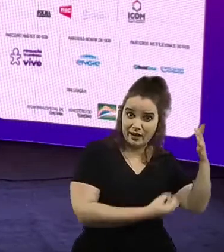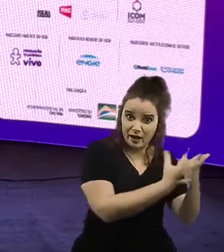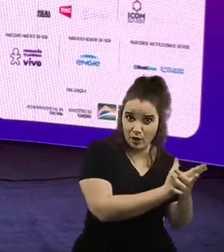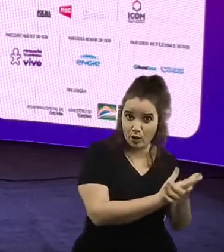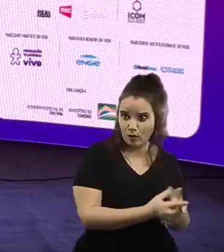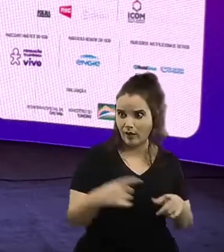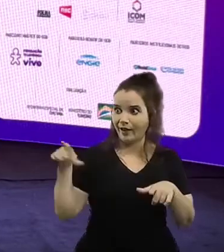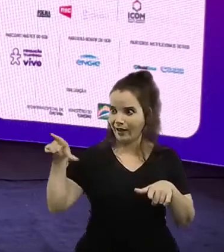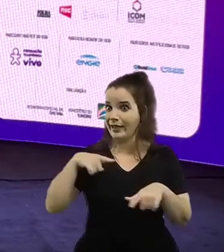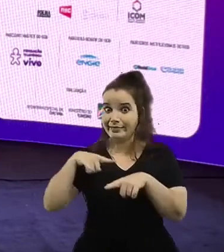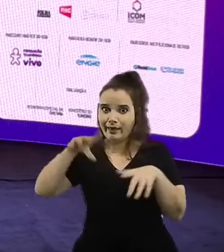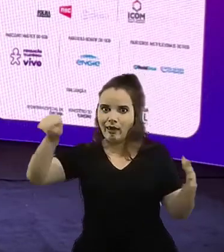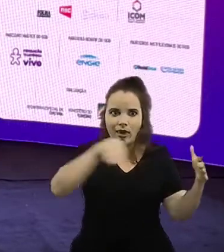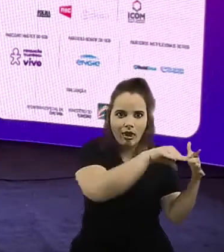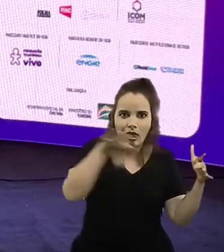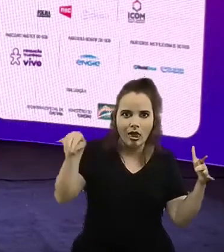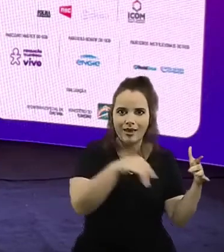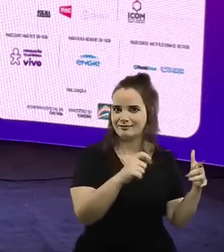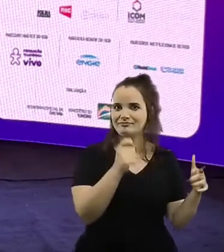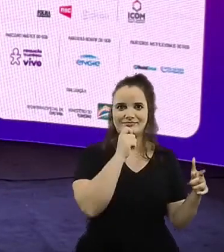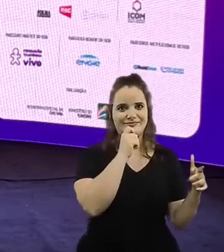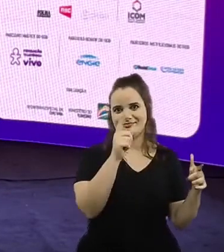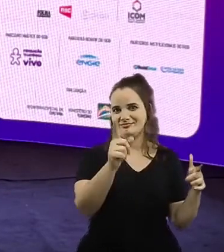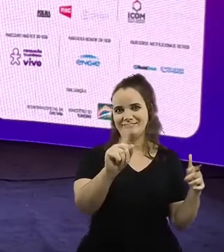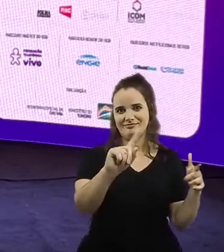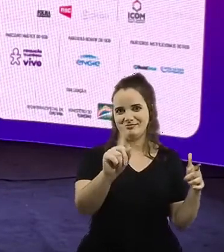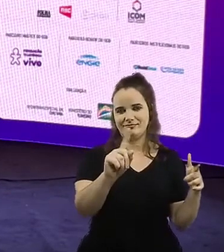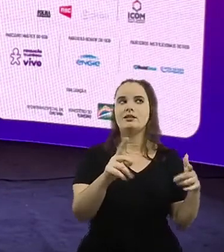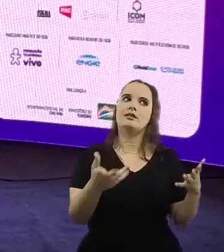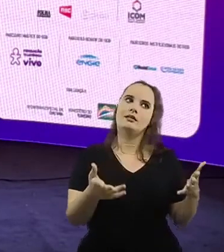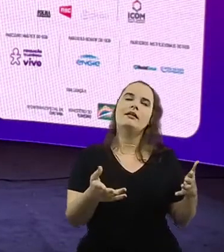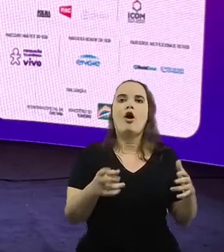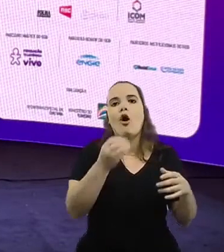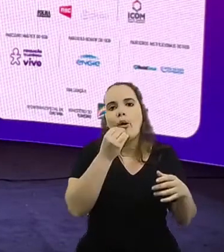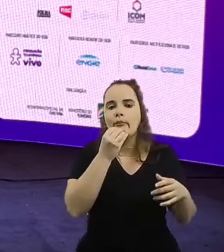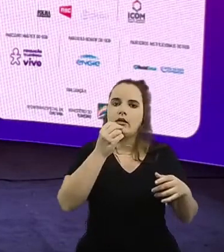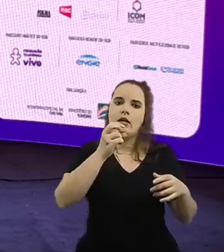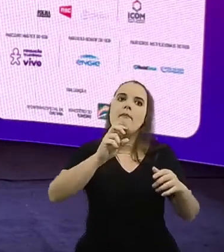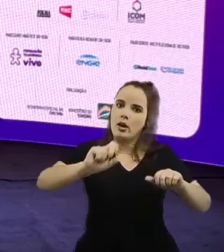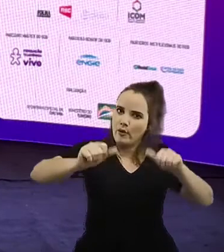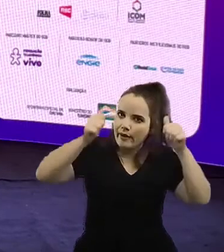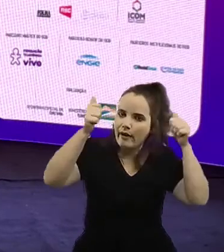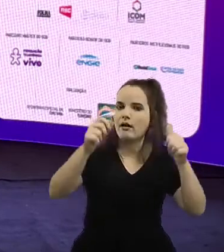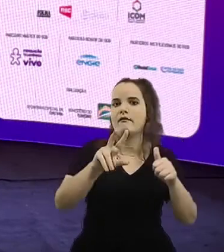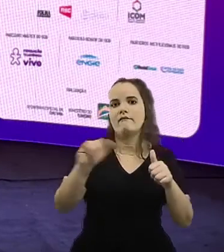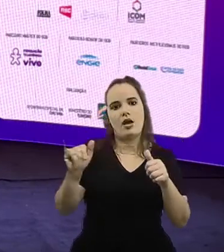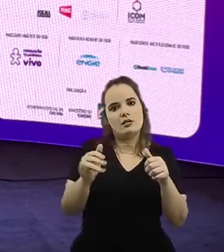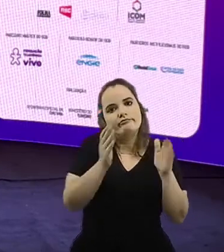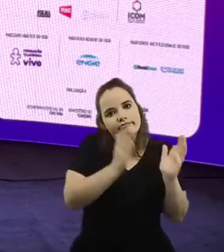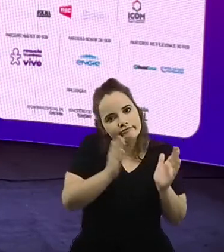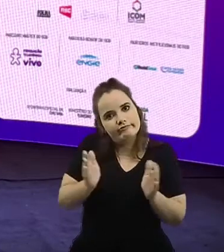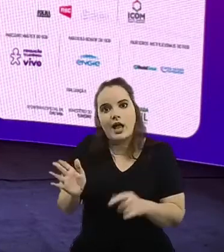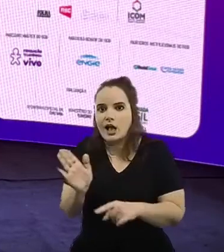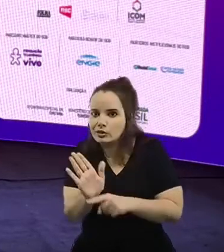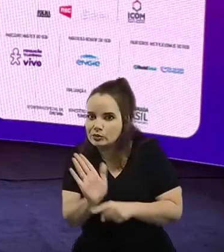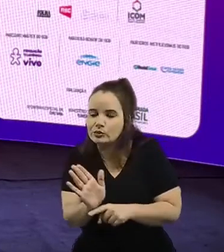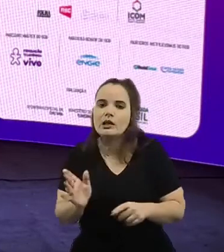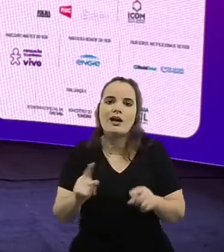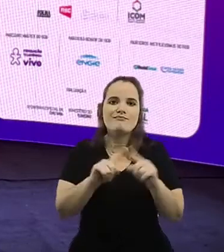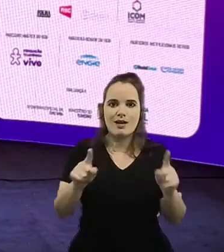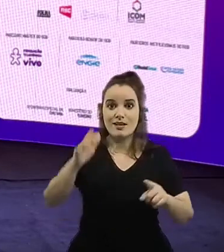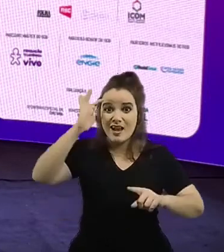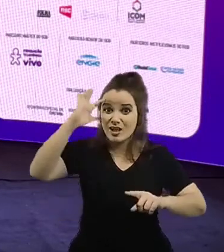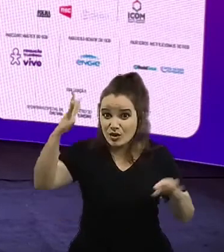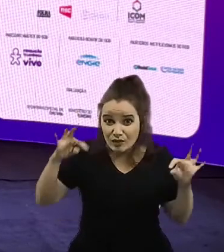primeiro ponto de preocupação. Vai melhorar bastante, vai colocar bastante ordem na bagunça, mas não resolve todos os